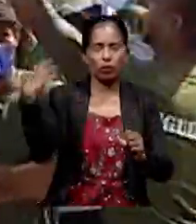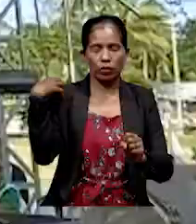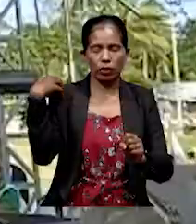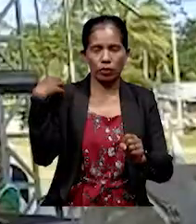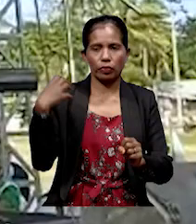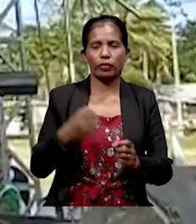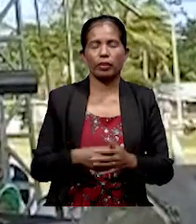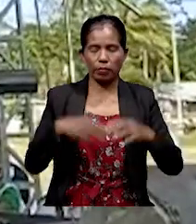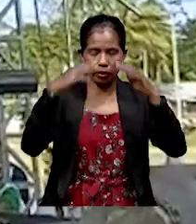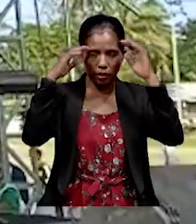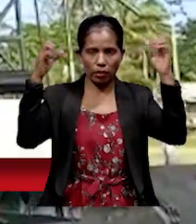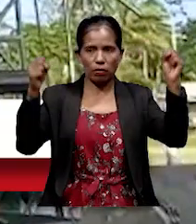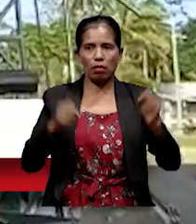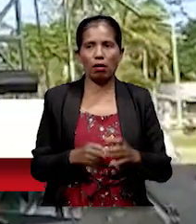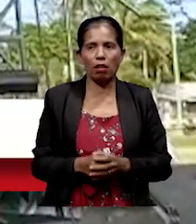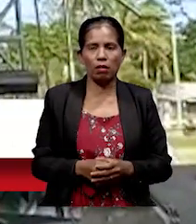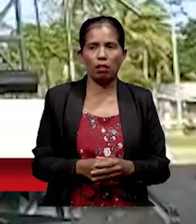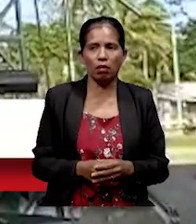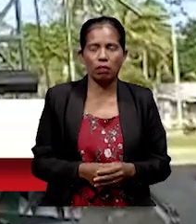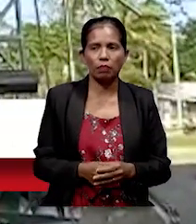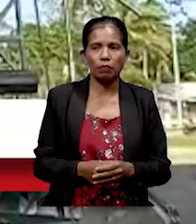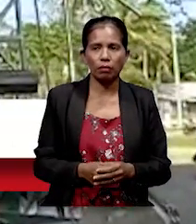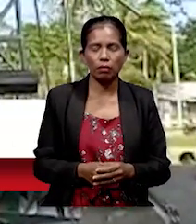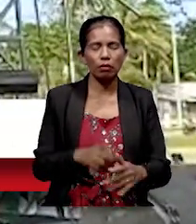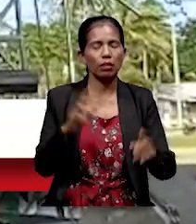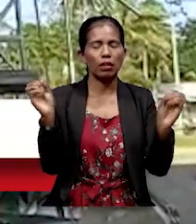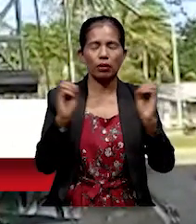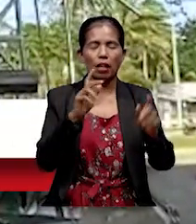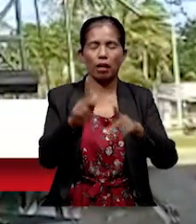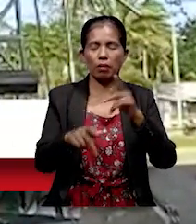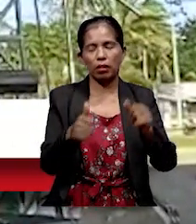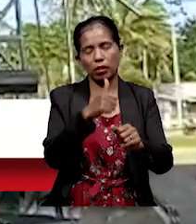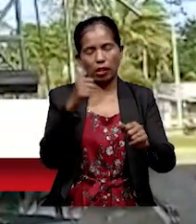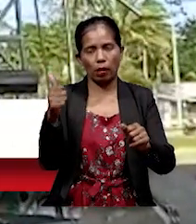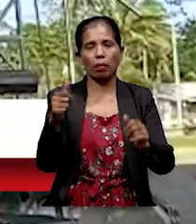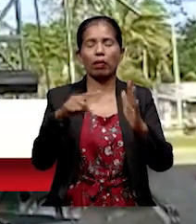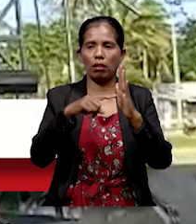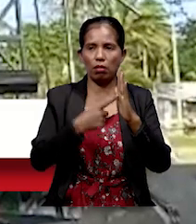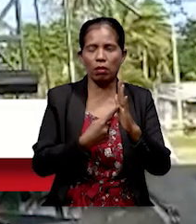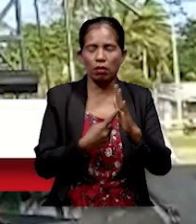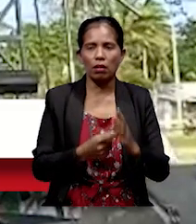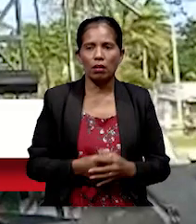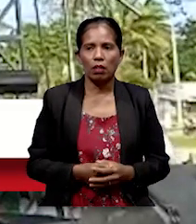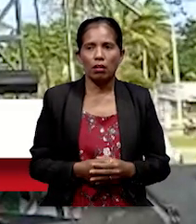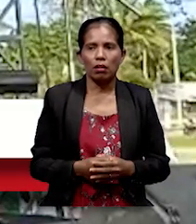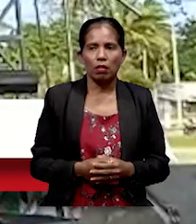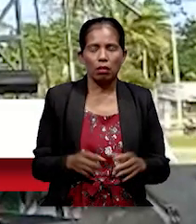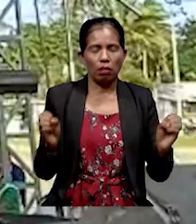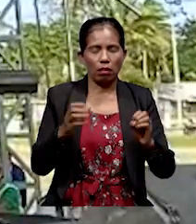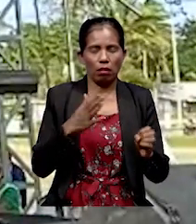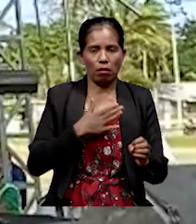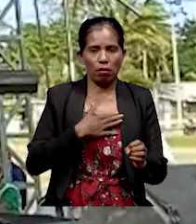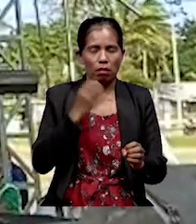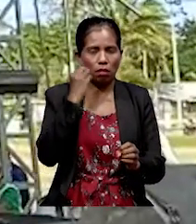ne, los emaseluk maka, hau, ni musang, los e haniuma e